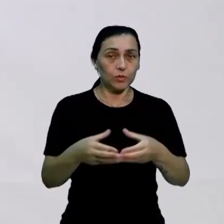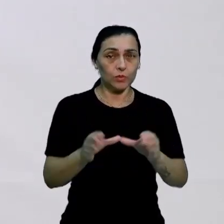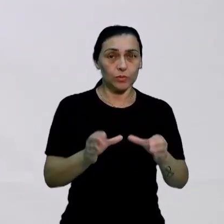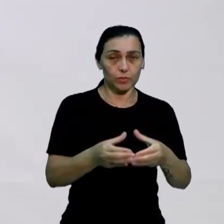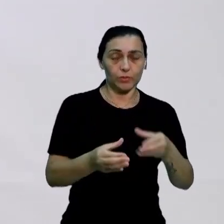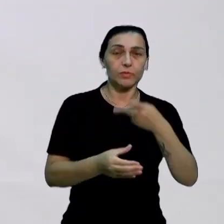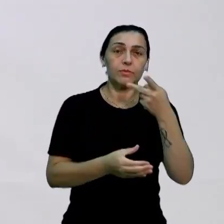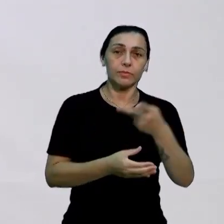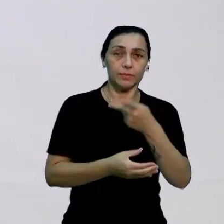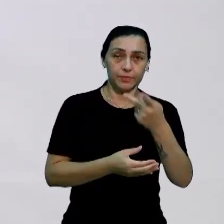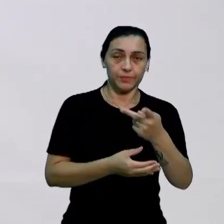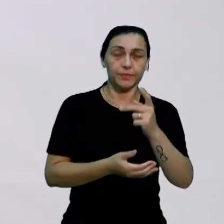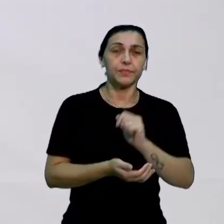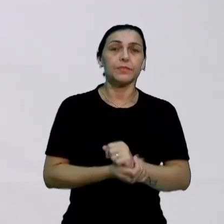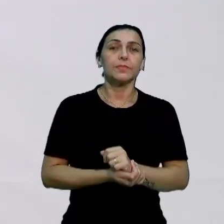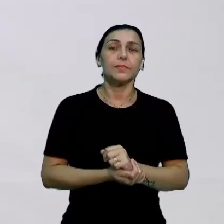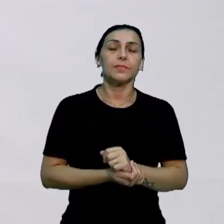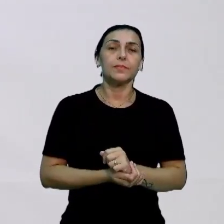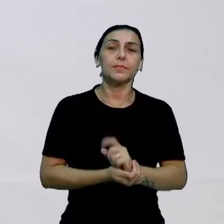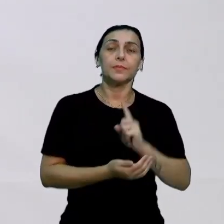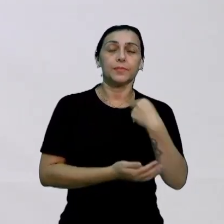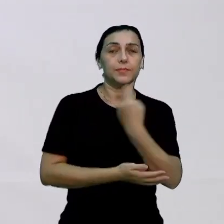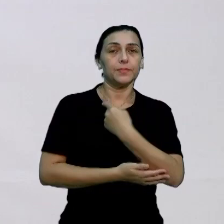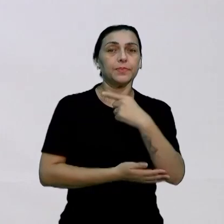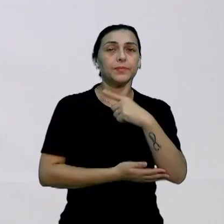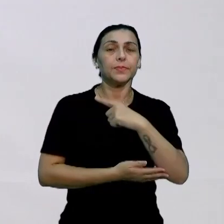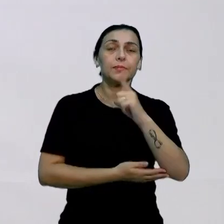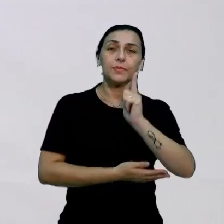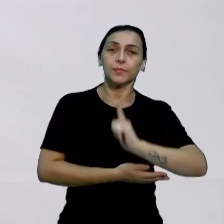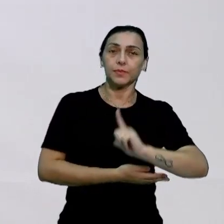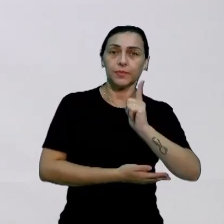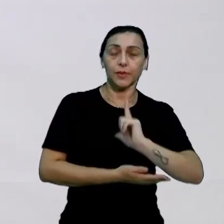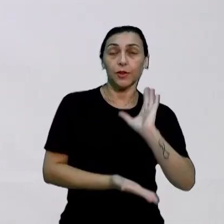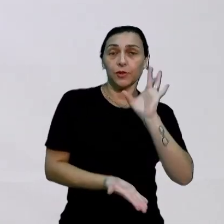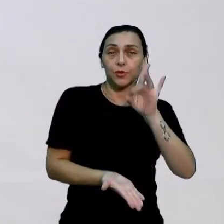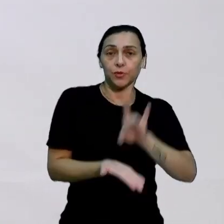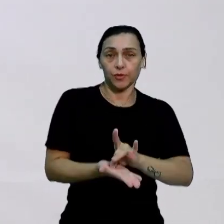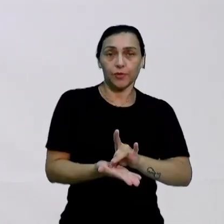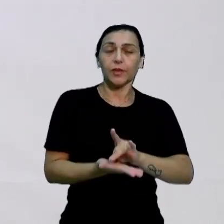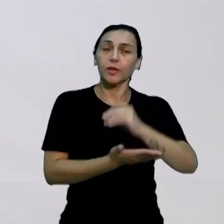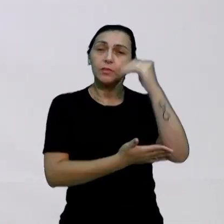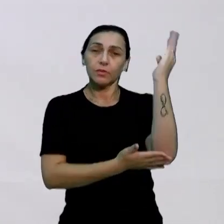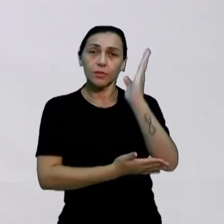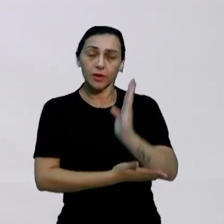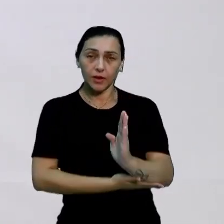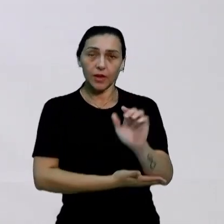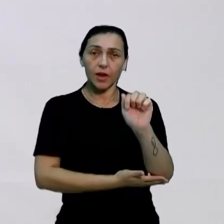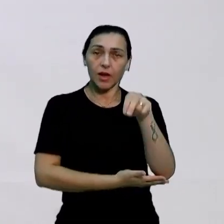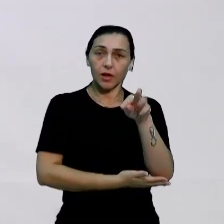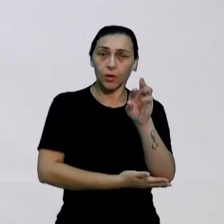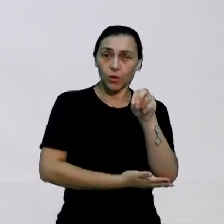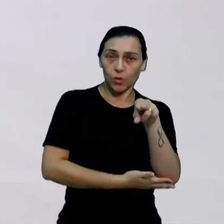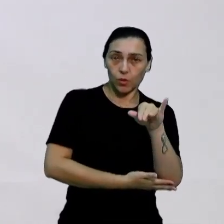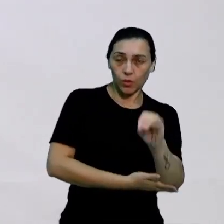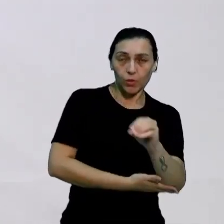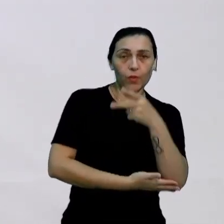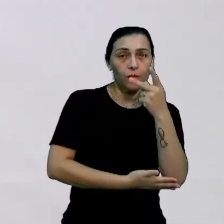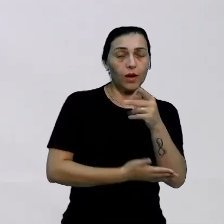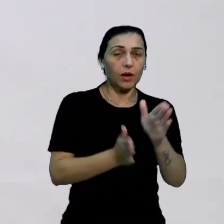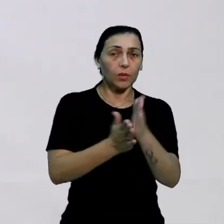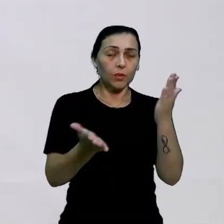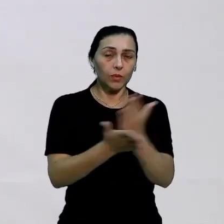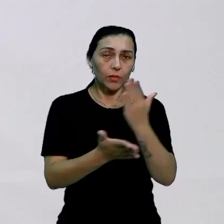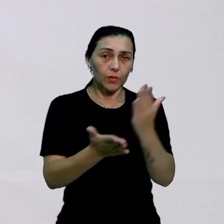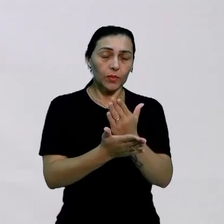debater posteriormente. E aí, para que a gente tenha uma literatura de fato brasileira, Antônio Cândido vai dizer em seu